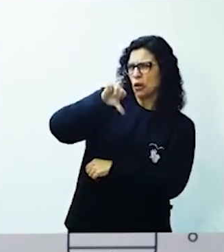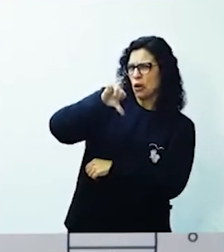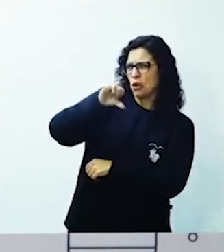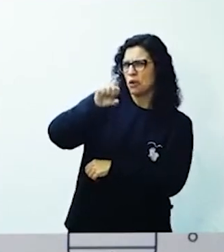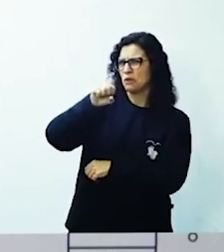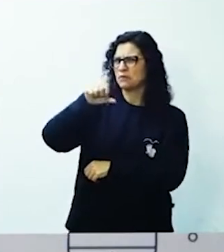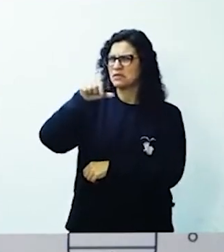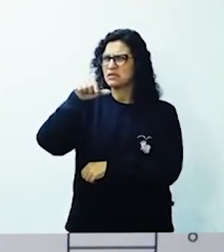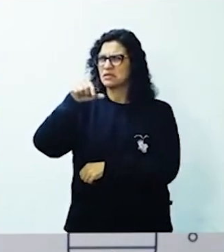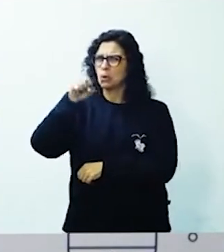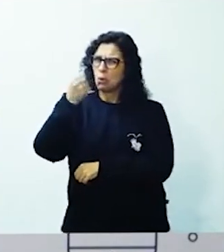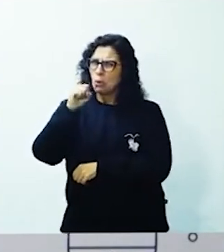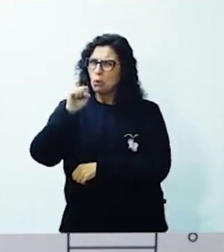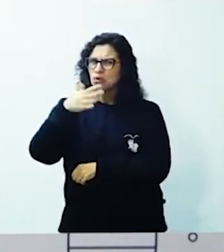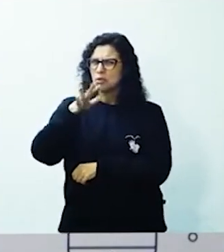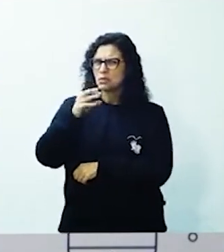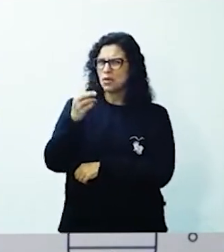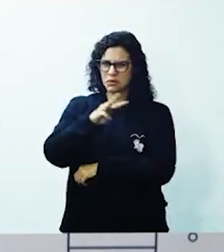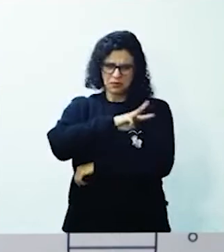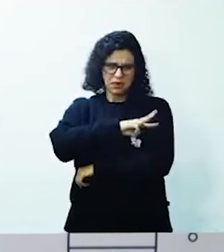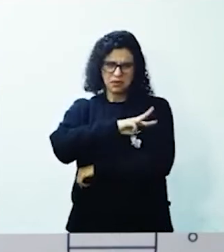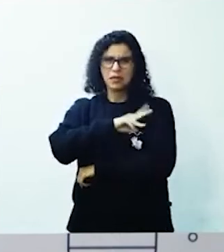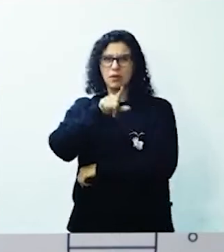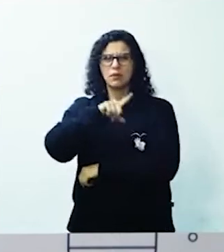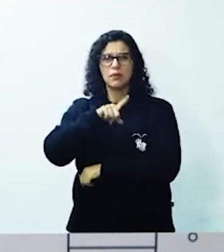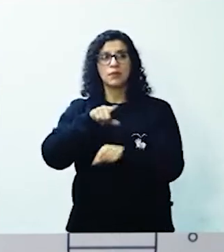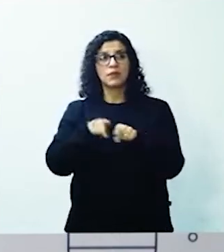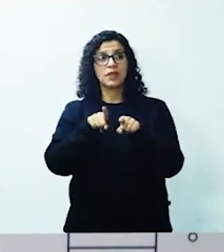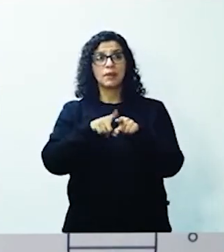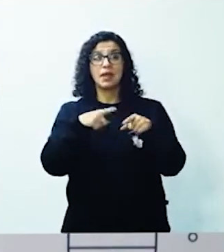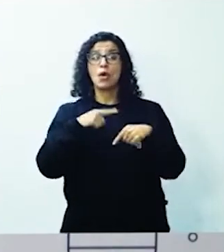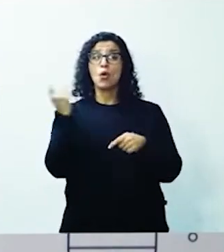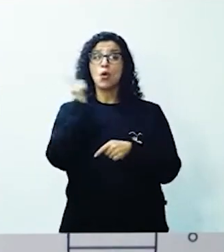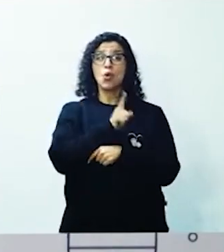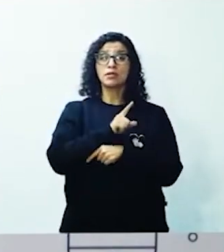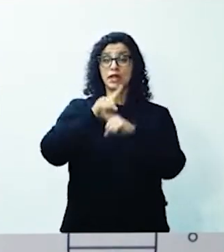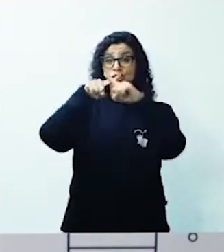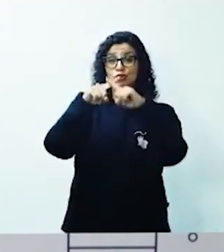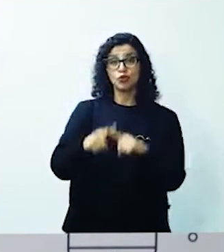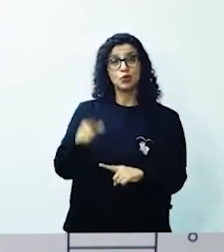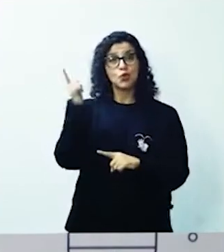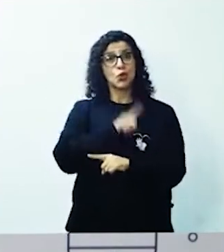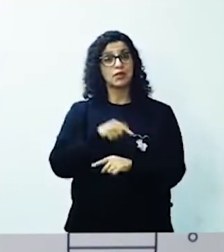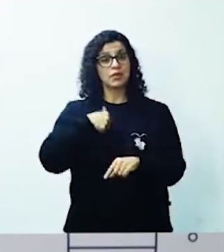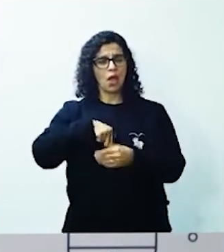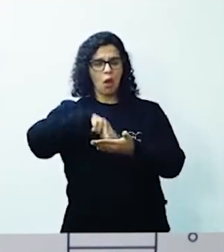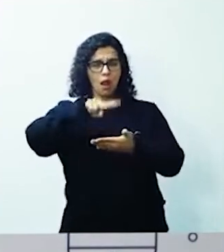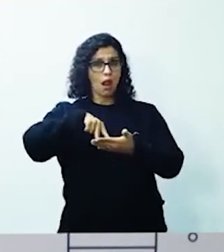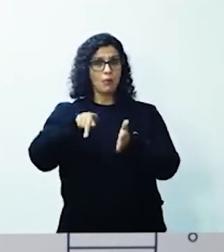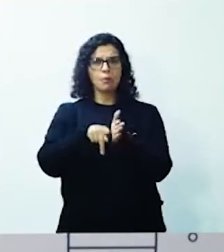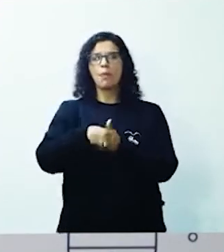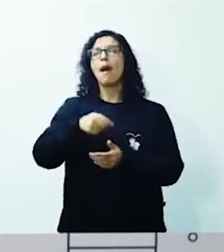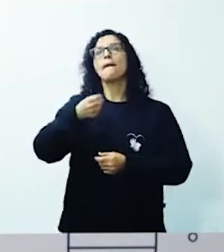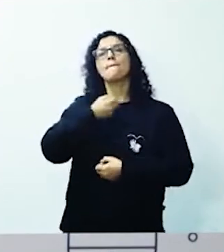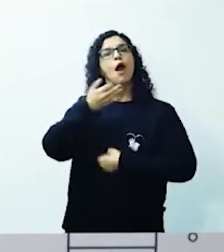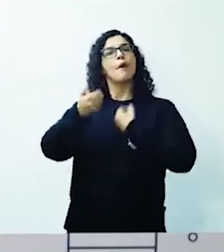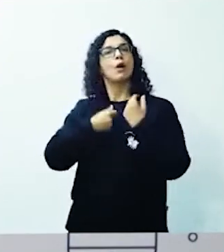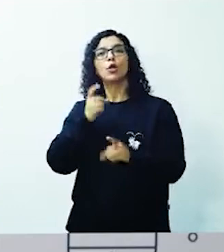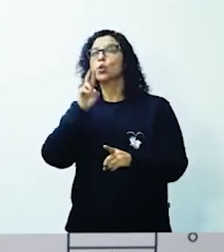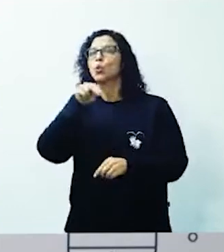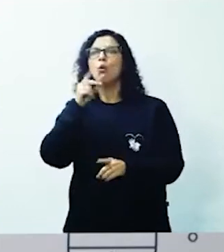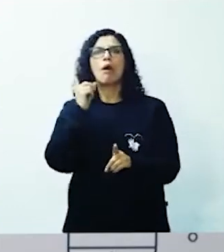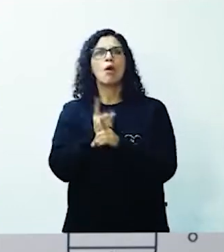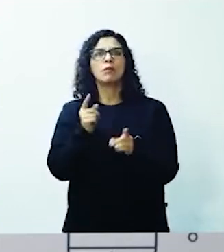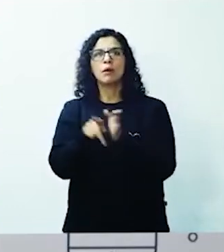uns 7, 8 anos, acredito que uns 8 anos, que eu ganhei em um concurso de recitação de poema. Nunca mais encontrei